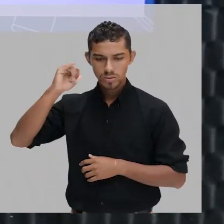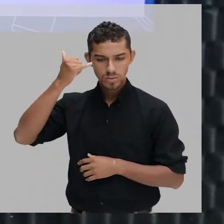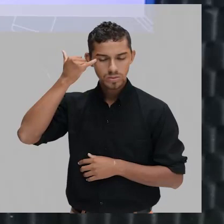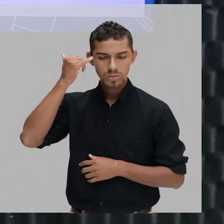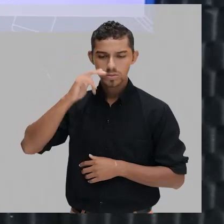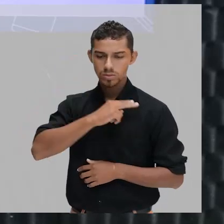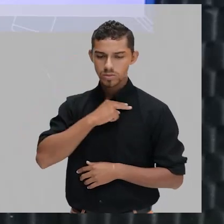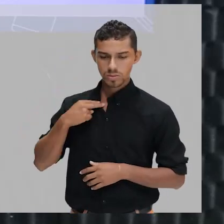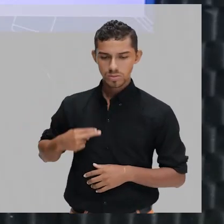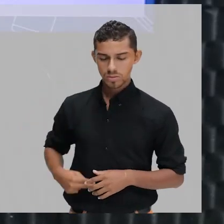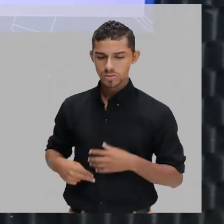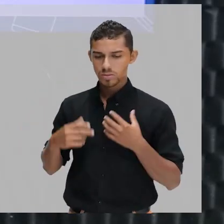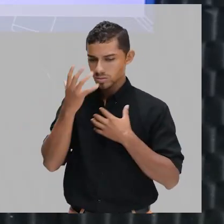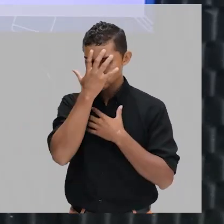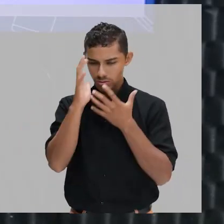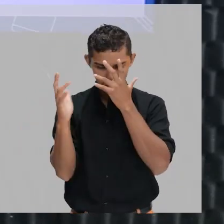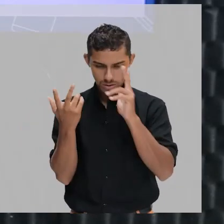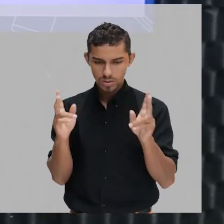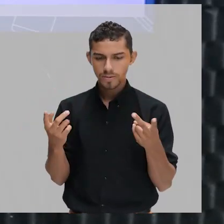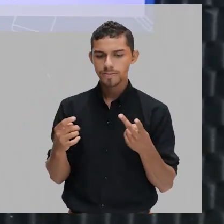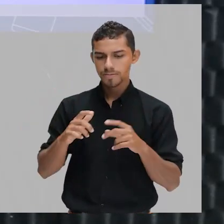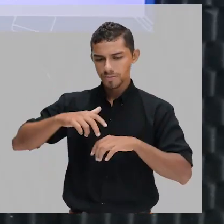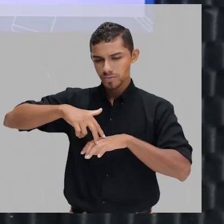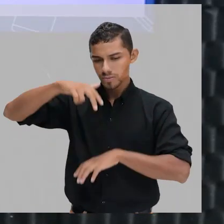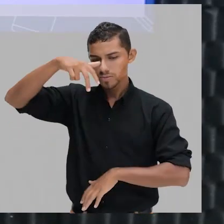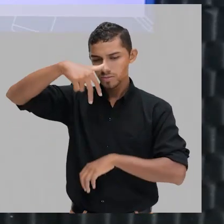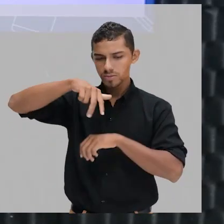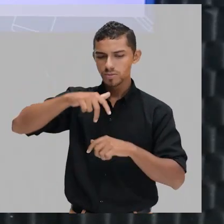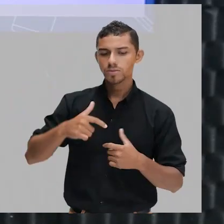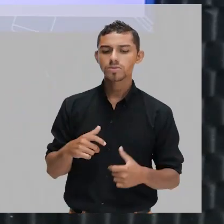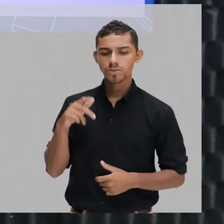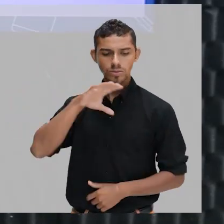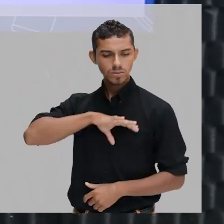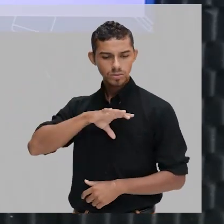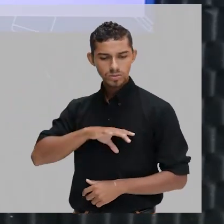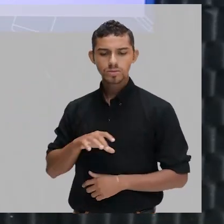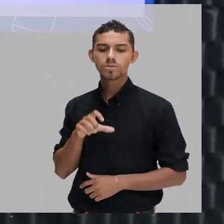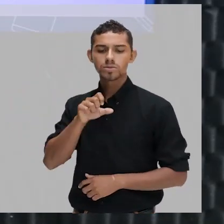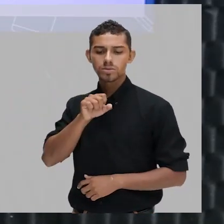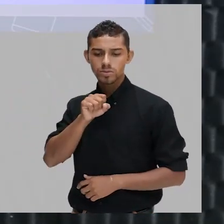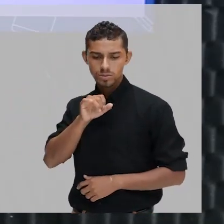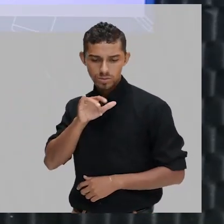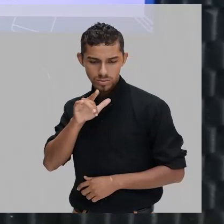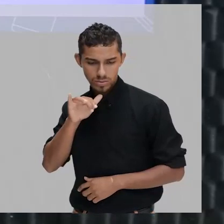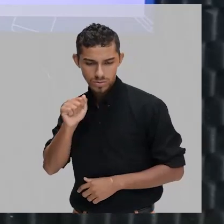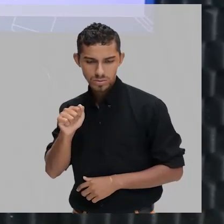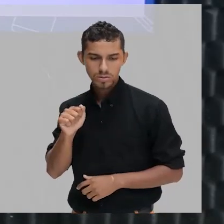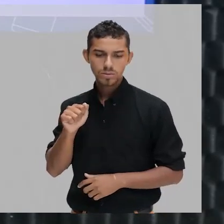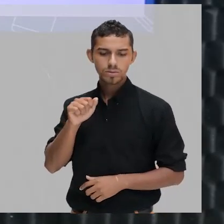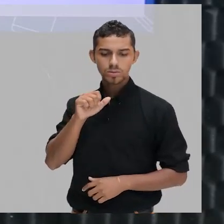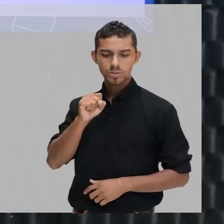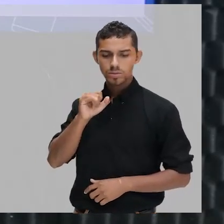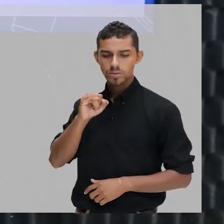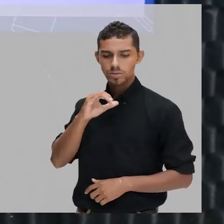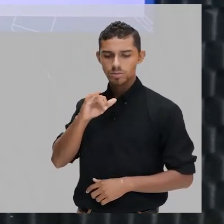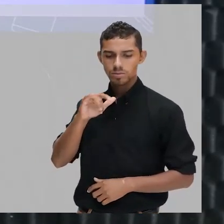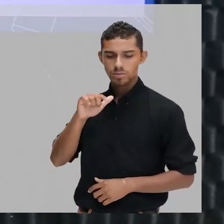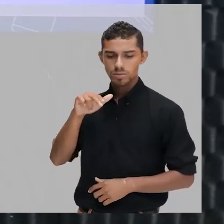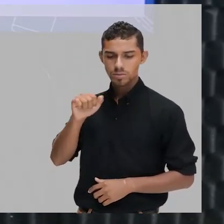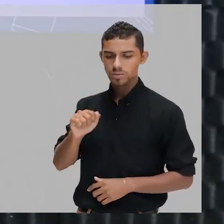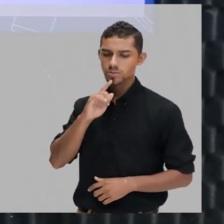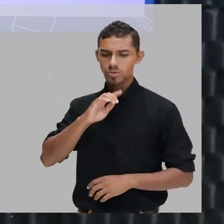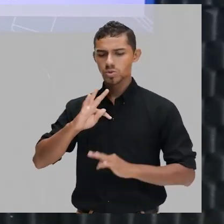máscaras, marionetes em varas, bonecos gigantes, a manipulação portuguesa, siciliana, manipulação de fios. Quer dizer, eles vão utilizando todas as